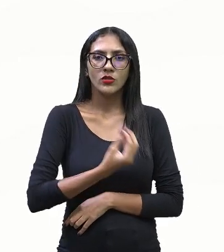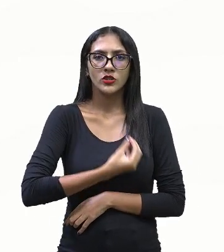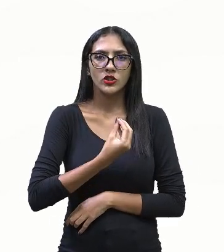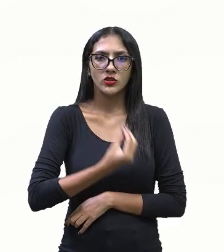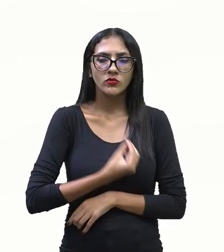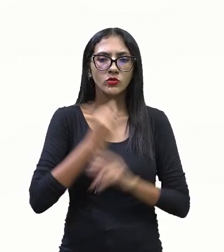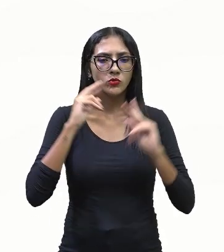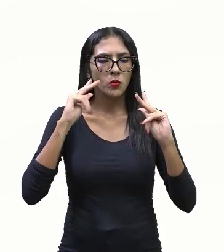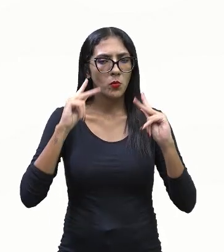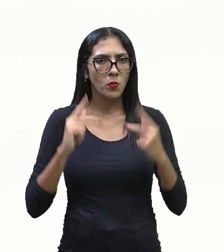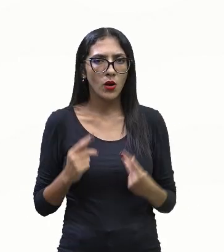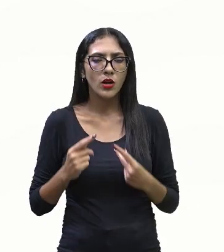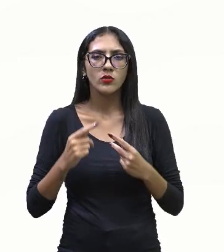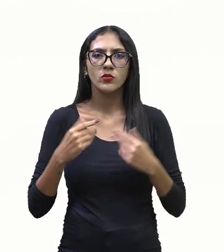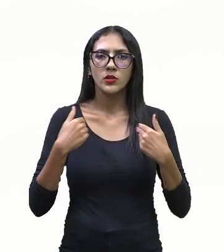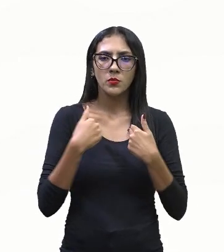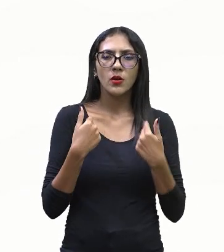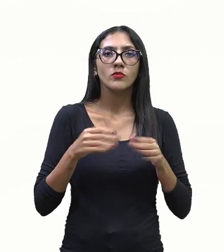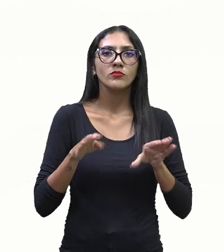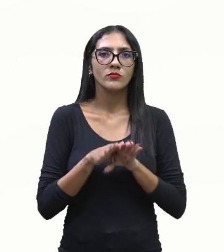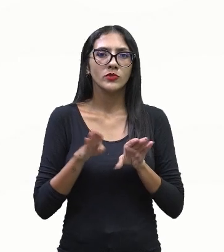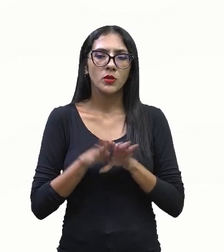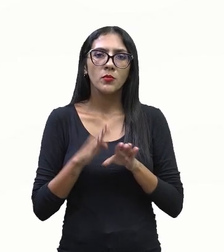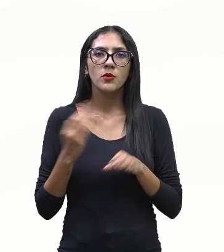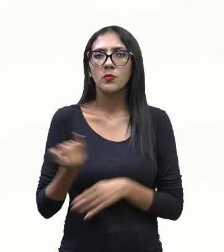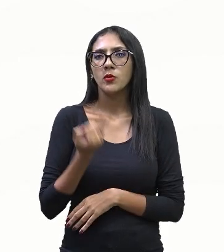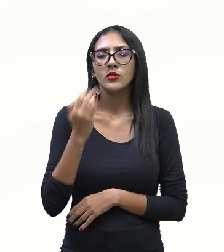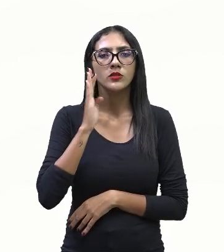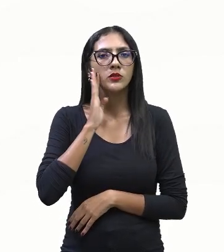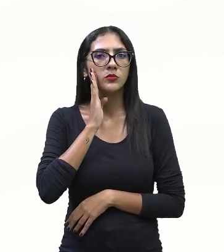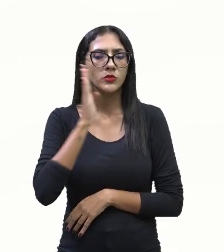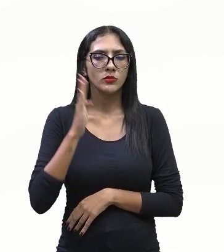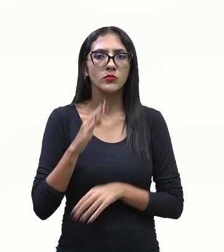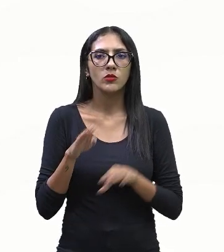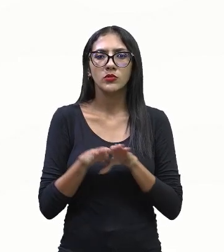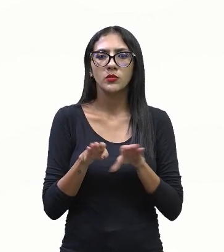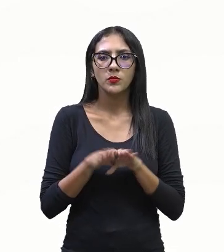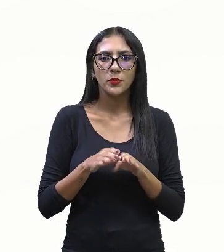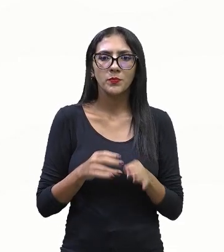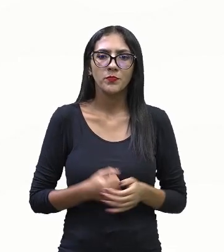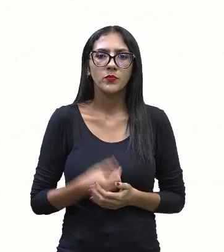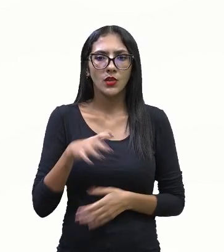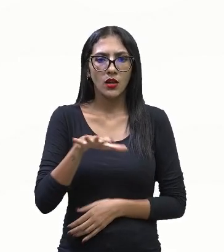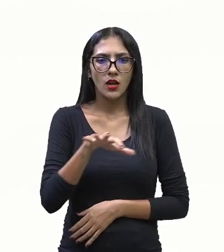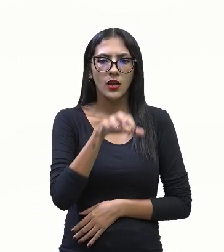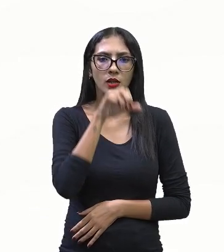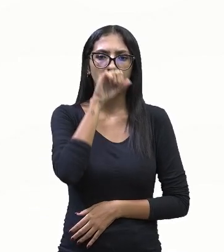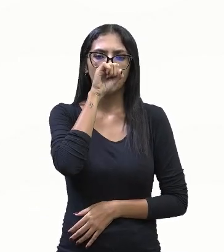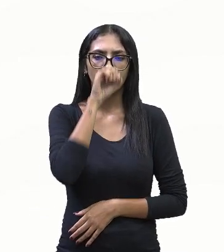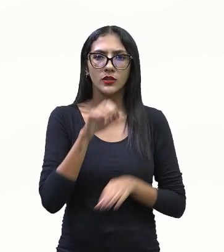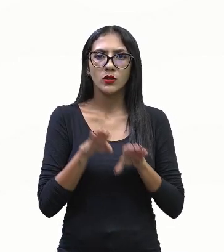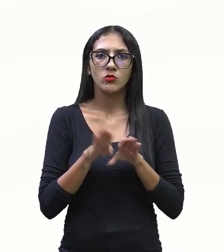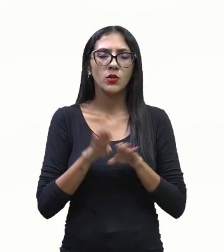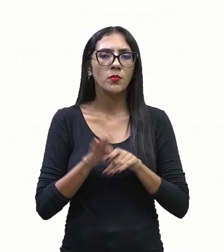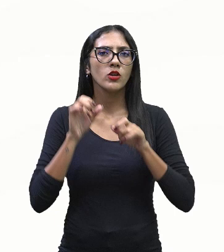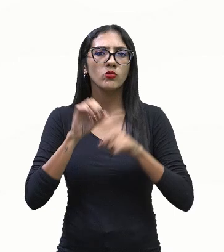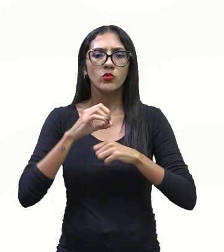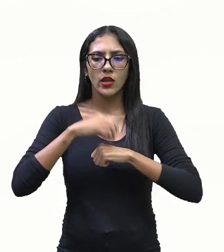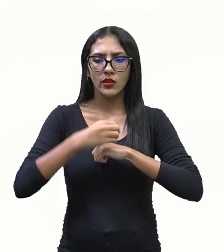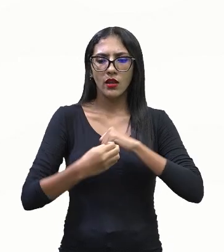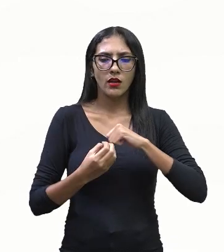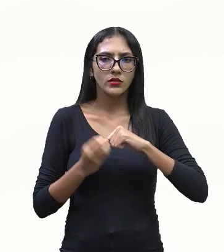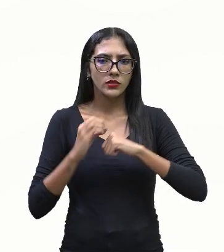vivos, né? E também fundamental, por exemplo, para a realização da respiração celular,